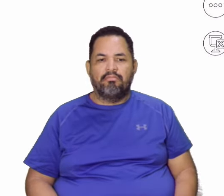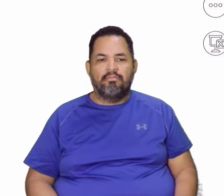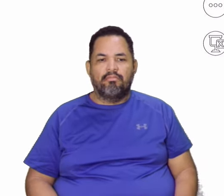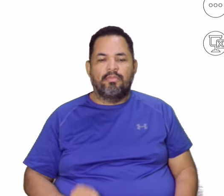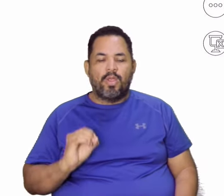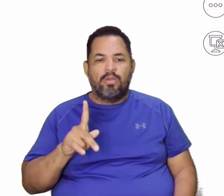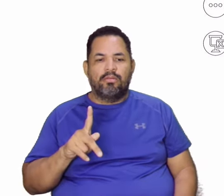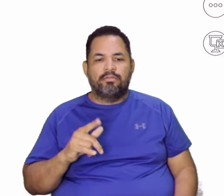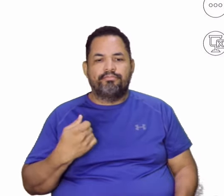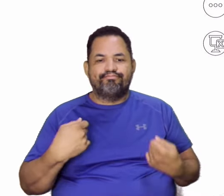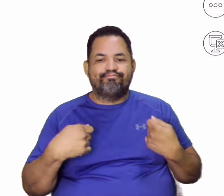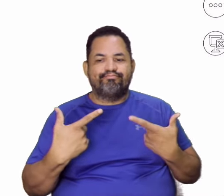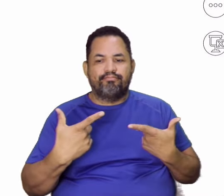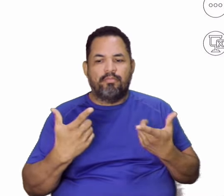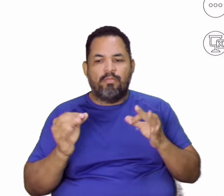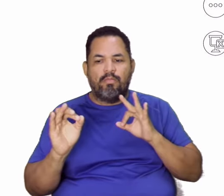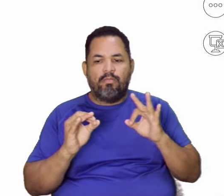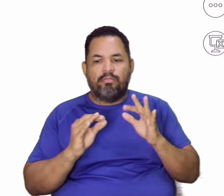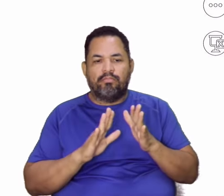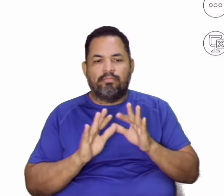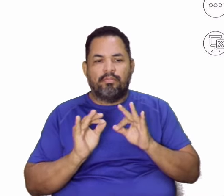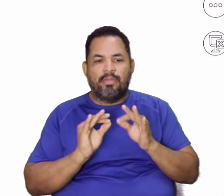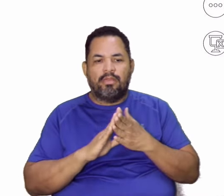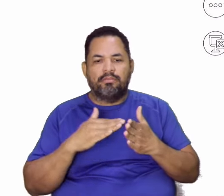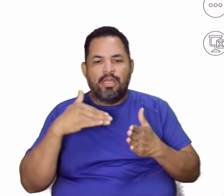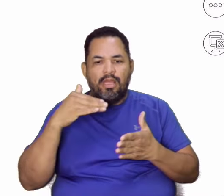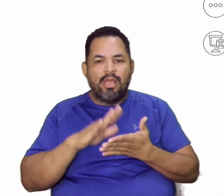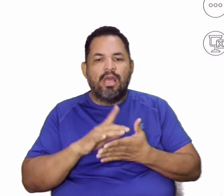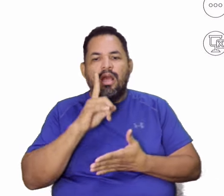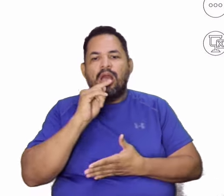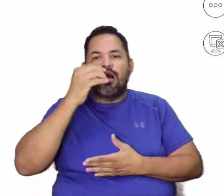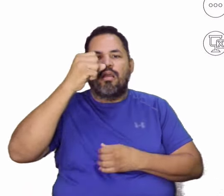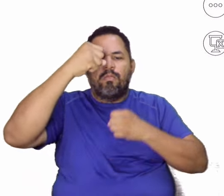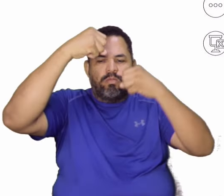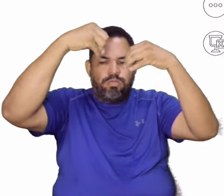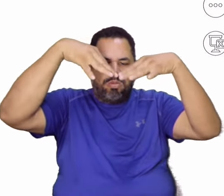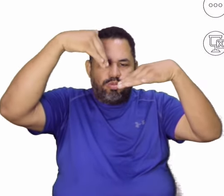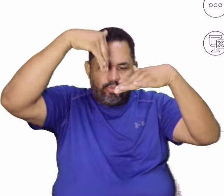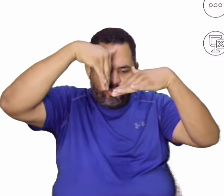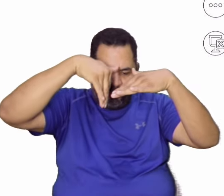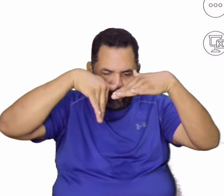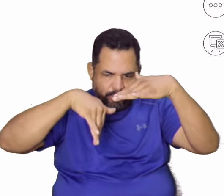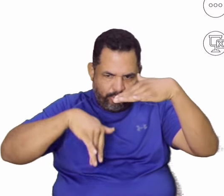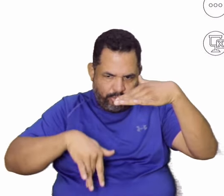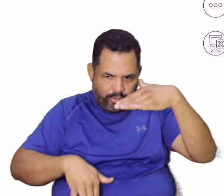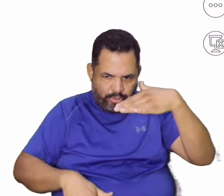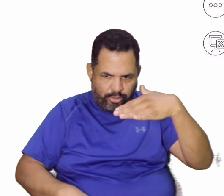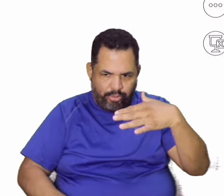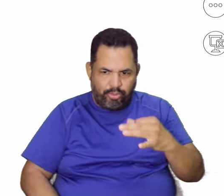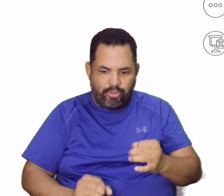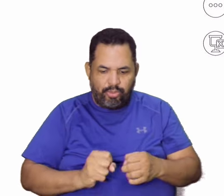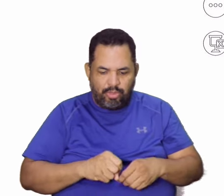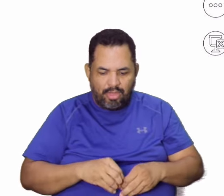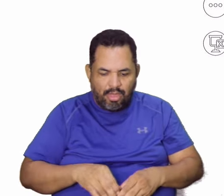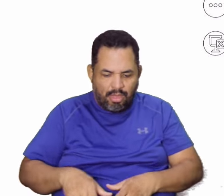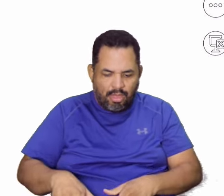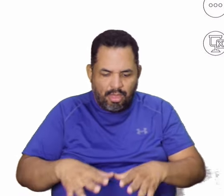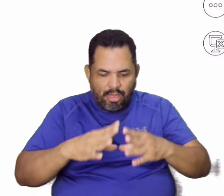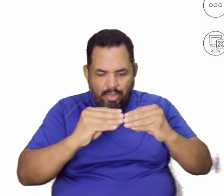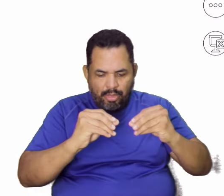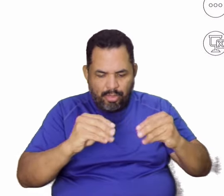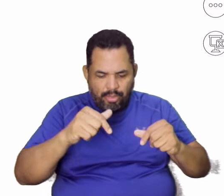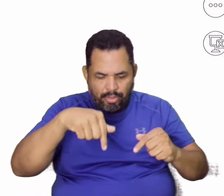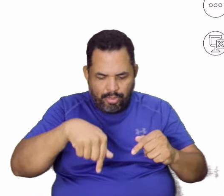ok a gente precisa que seja permeável que a água da chuva entre e ela passe ela escoe pelo solo